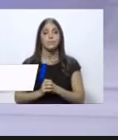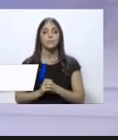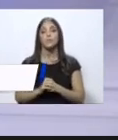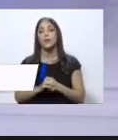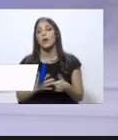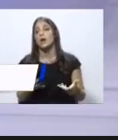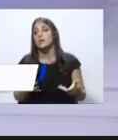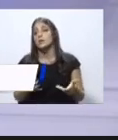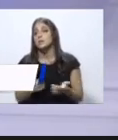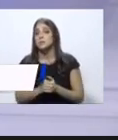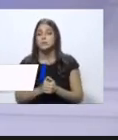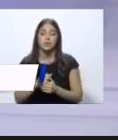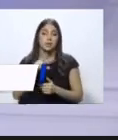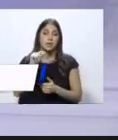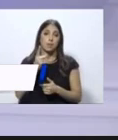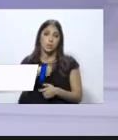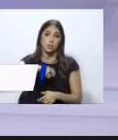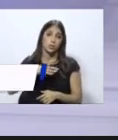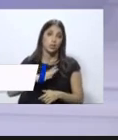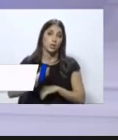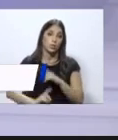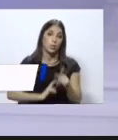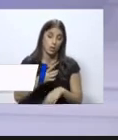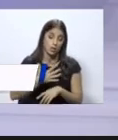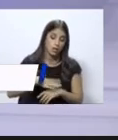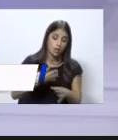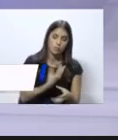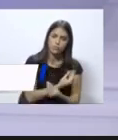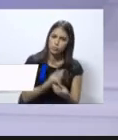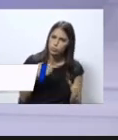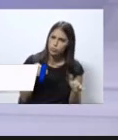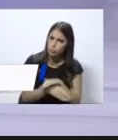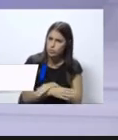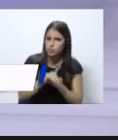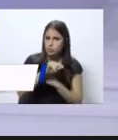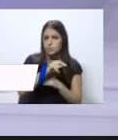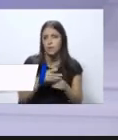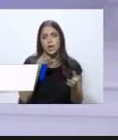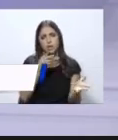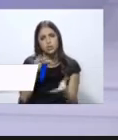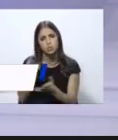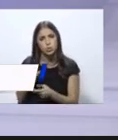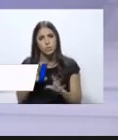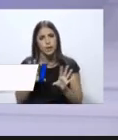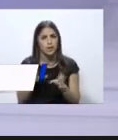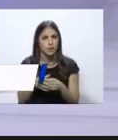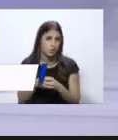E aquilo que nós queremos é que eles façam muitos golos e contribuam para a equipa fazer muitos